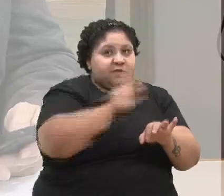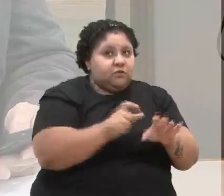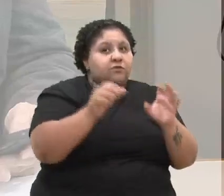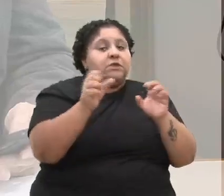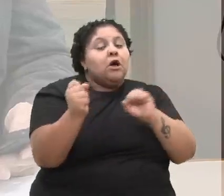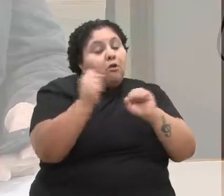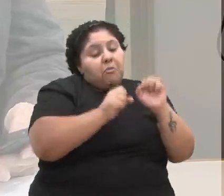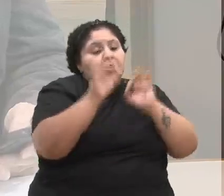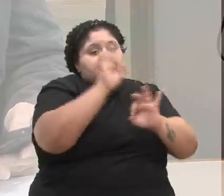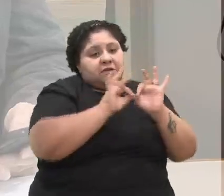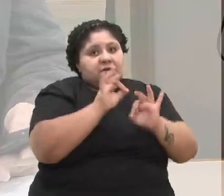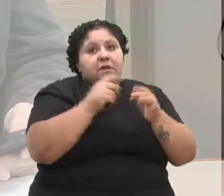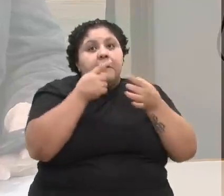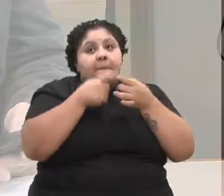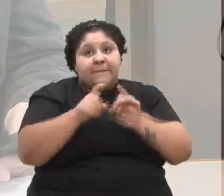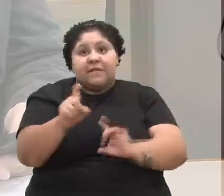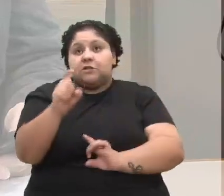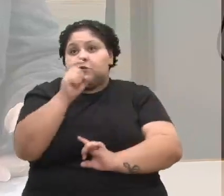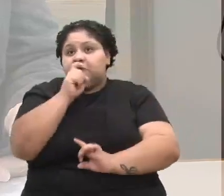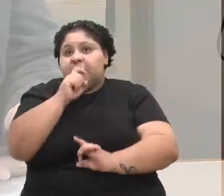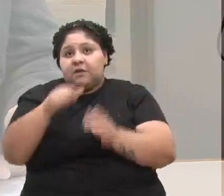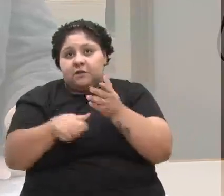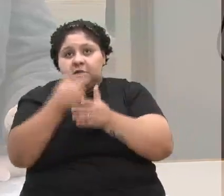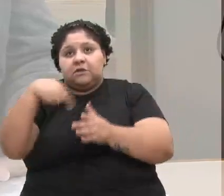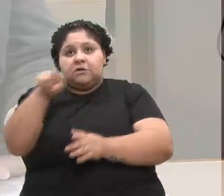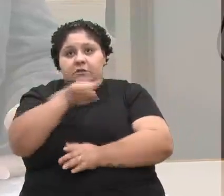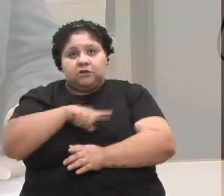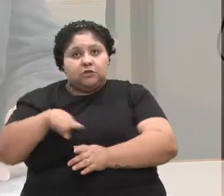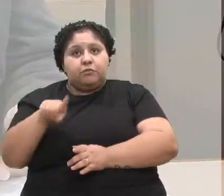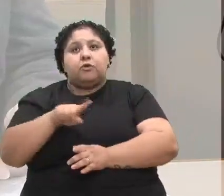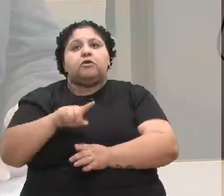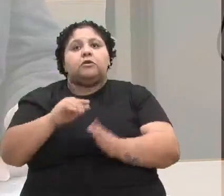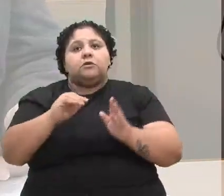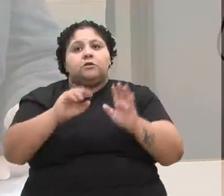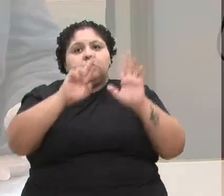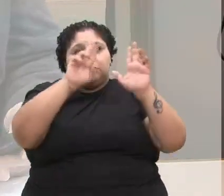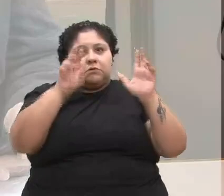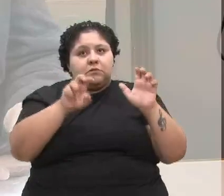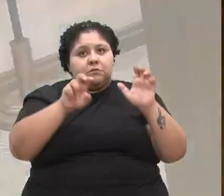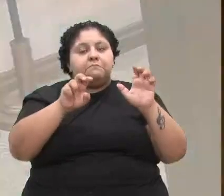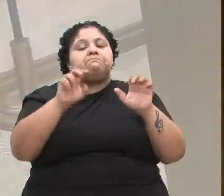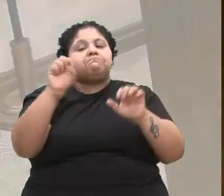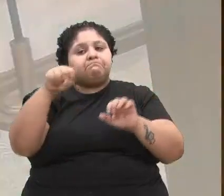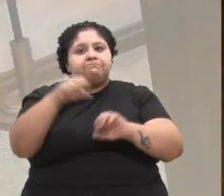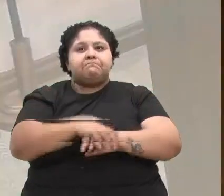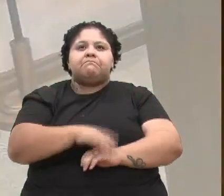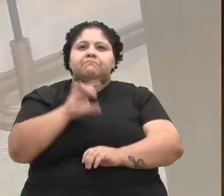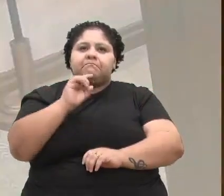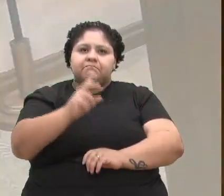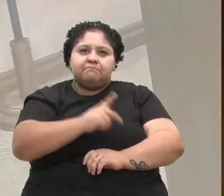no inverno seria melhor para eles, acho que a gente pode levar essa pauta para a Secretaria de Agricultura. Era isso, senhora